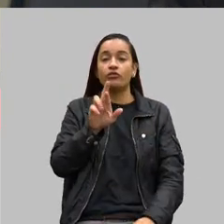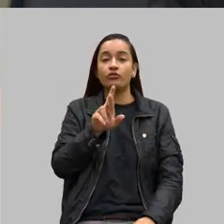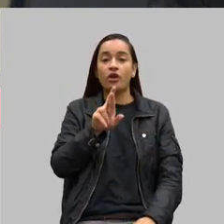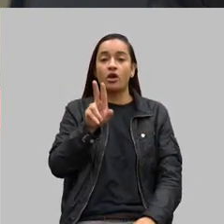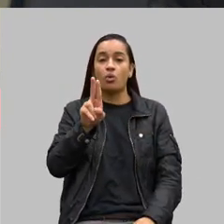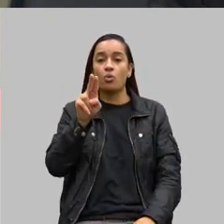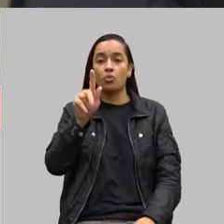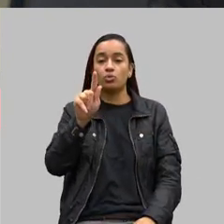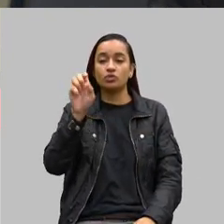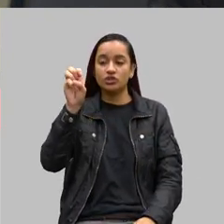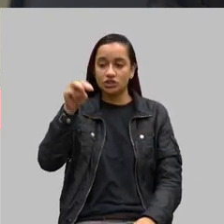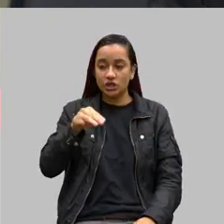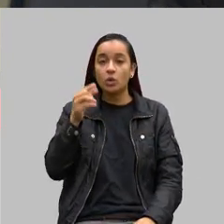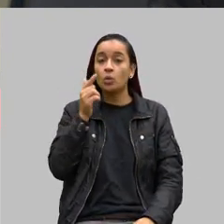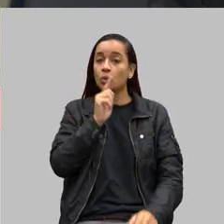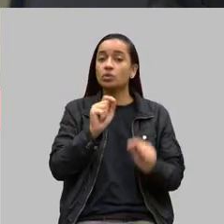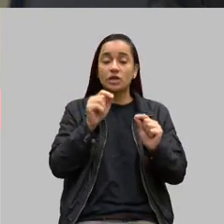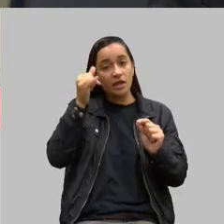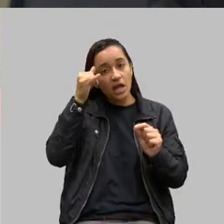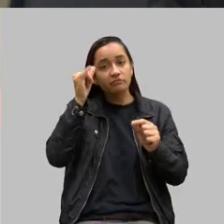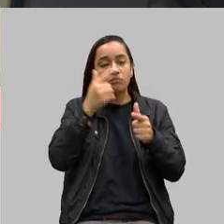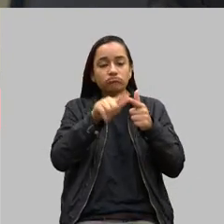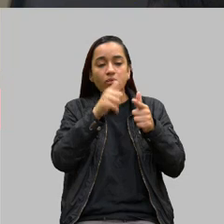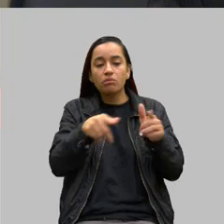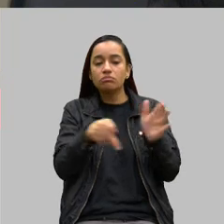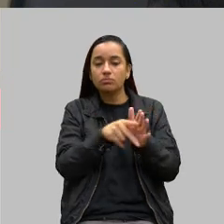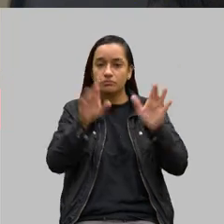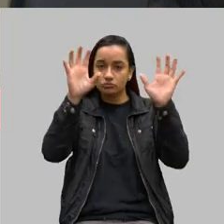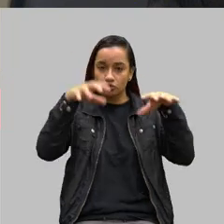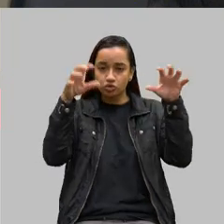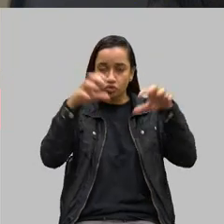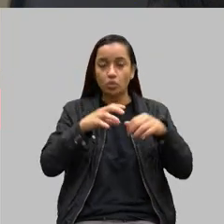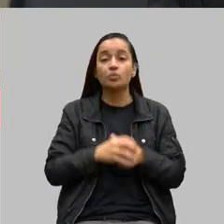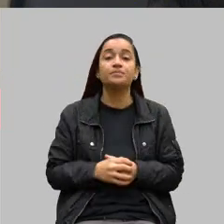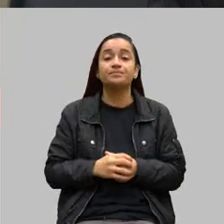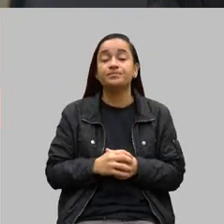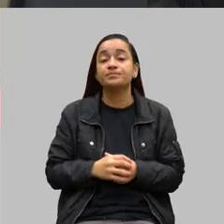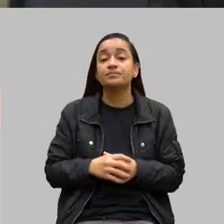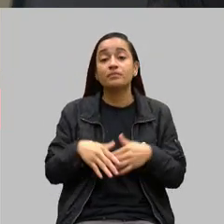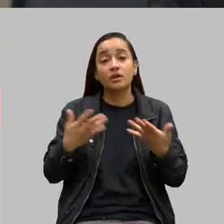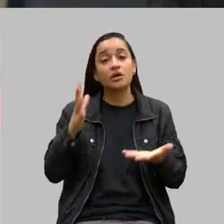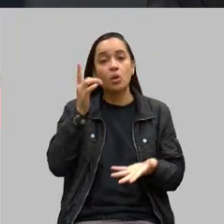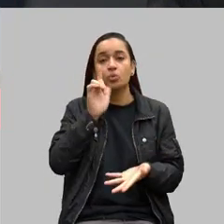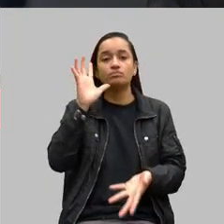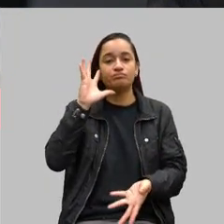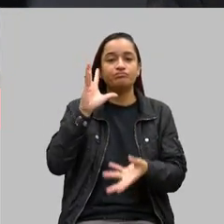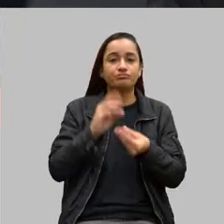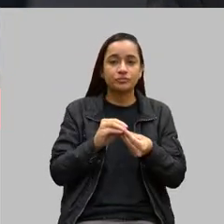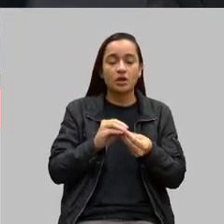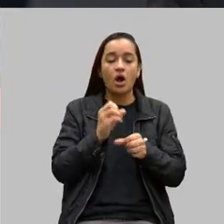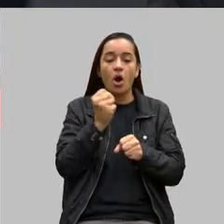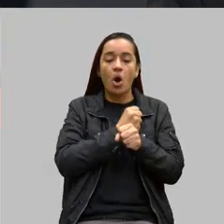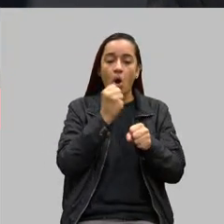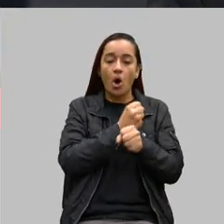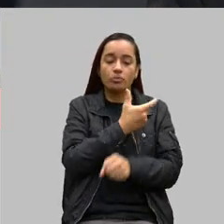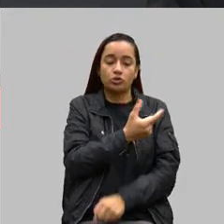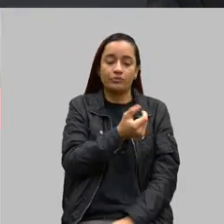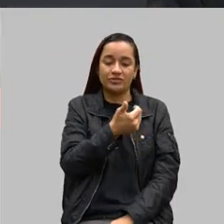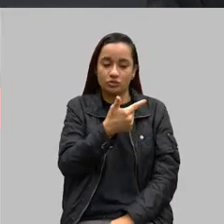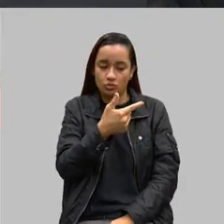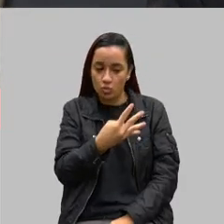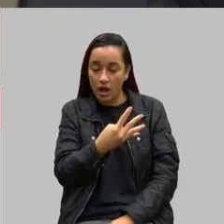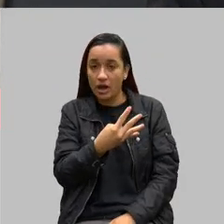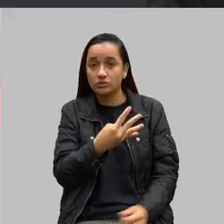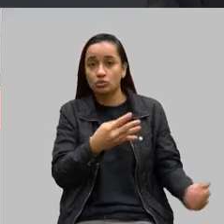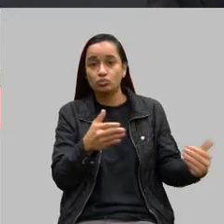das chuvas e a gente tem a previsão de conclusão né Eh de Parte dessas obras desse ano de 24 Tem uma parte ainda do reao das pedas que fica